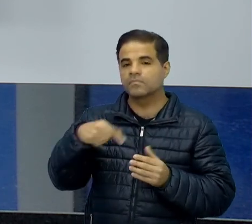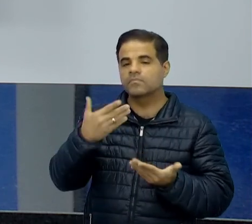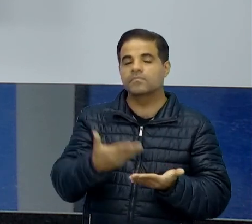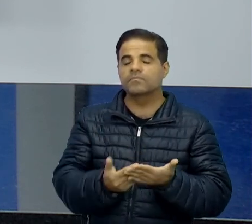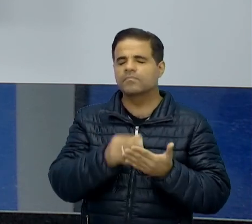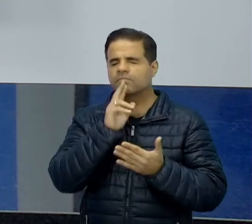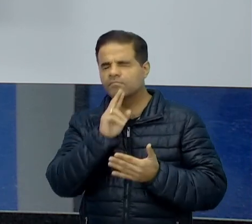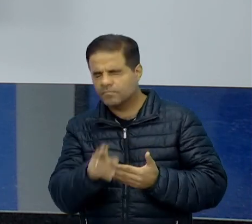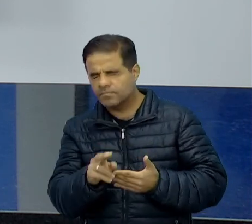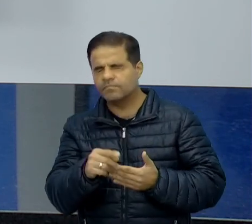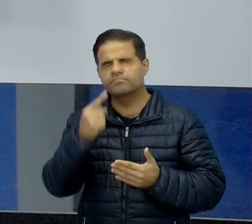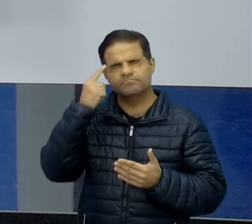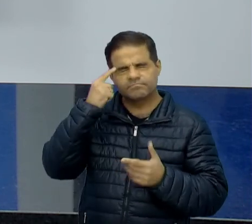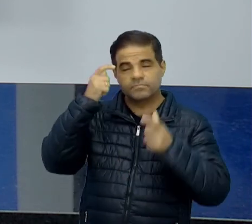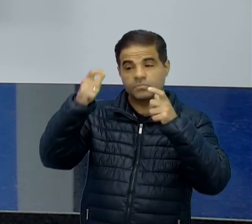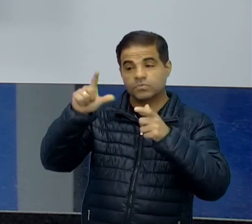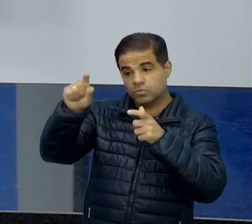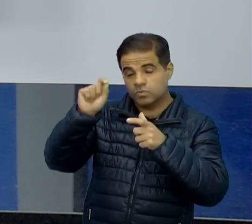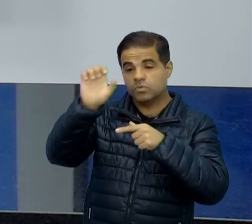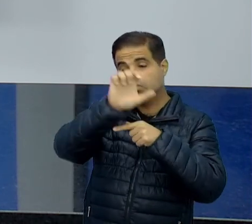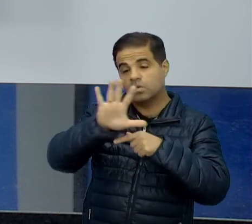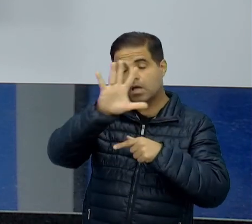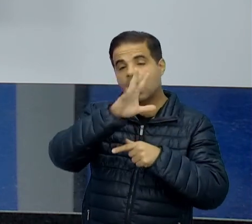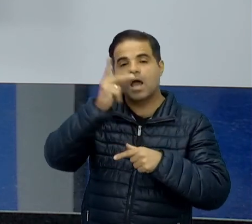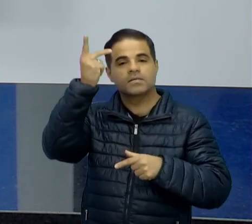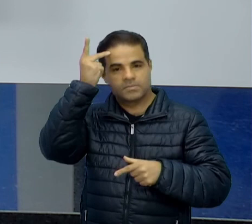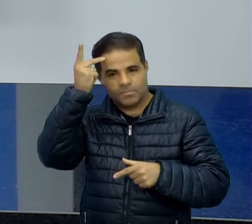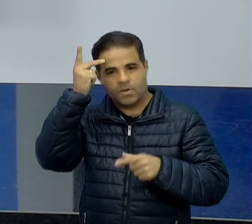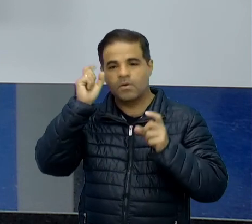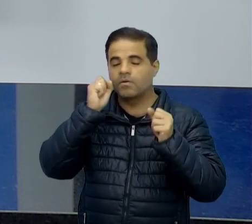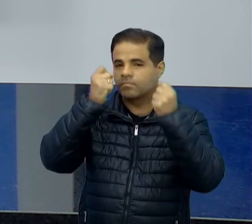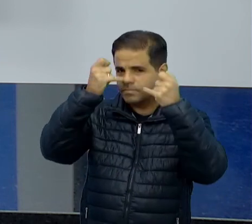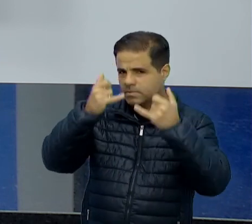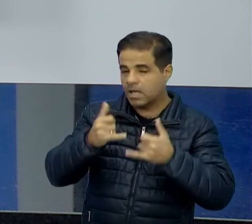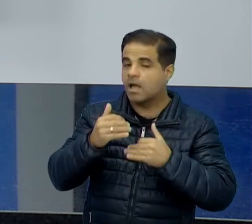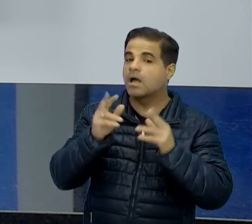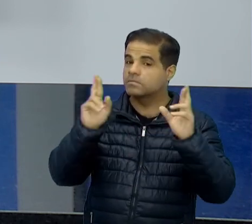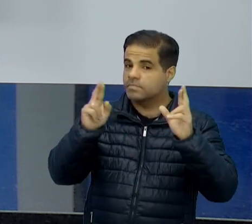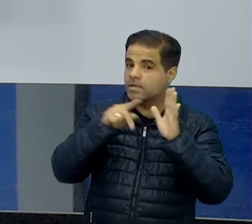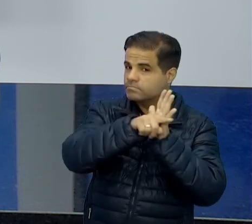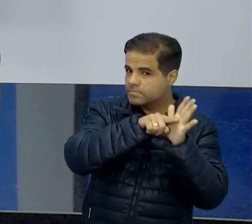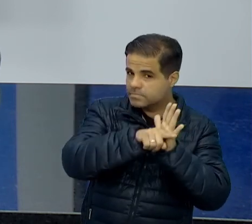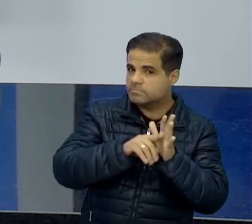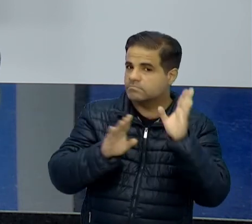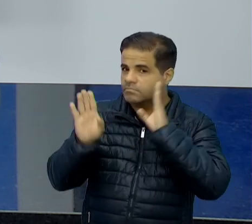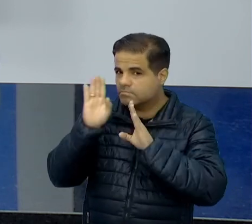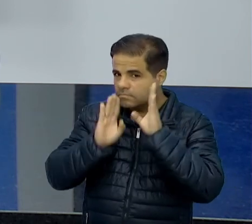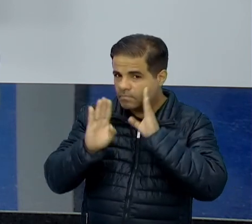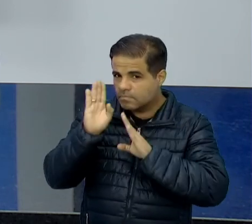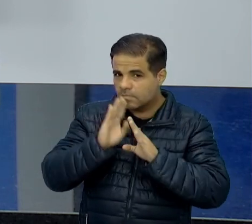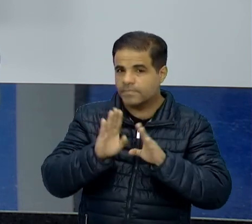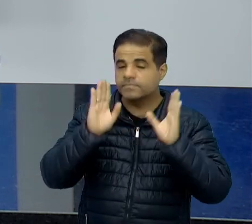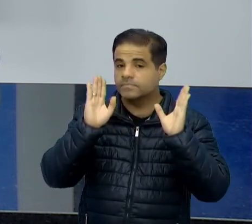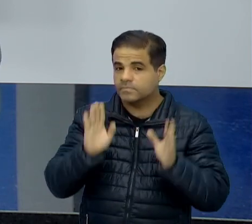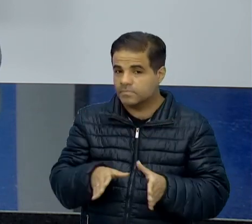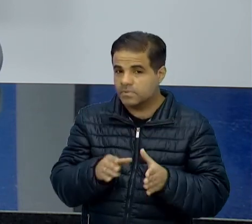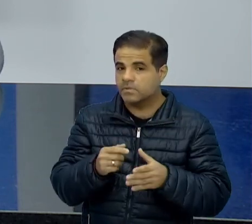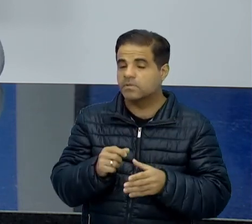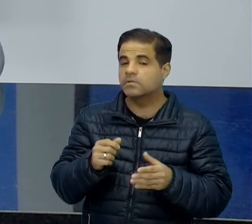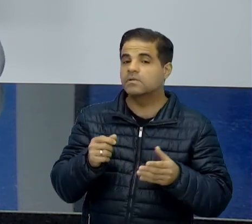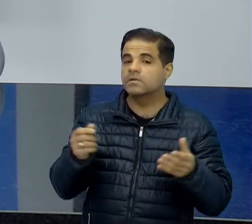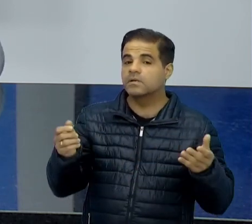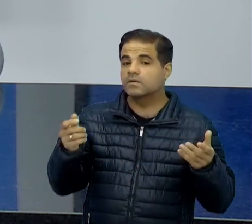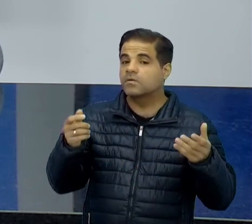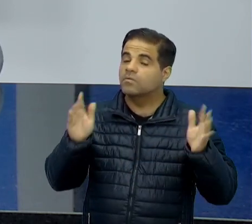então, a gente fala sobre uma região do estado de São Paulo. Eu espero que vocês façam pesquisas bem legais. Já me despeço